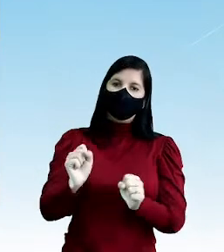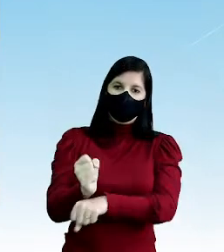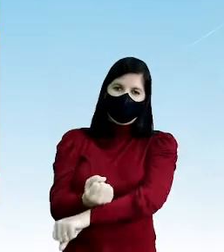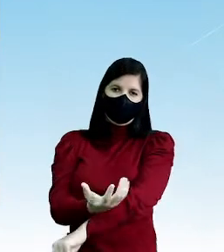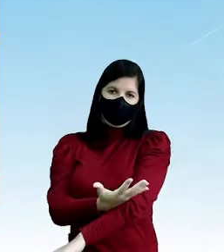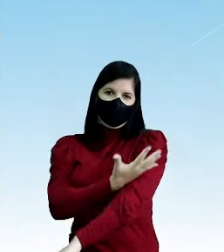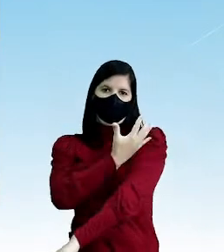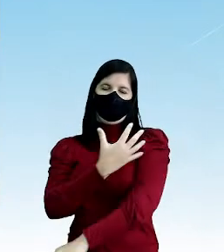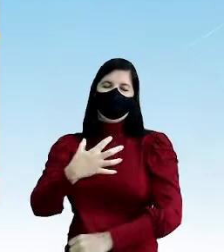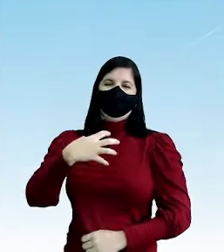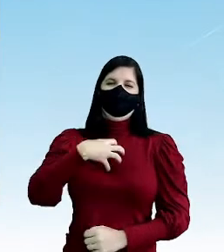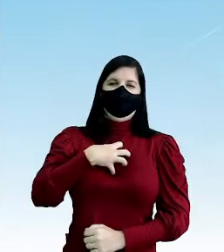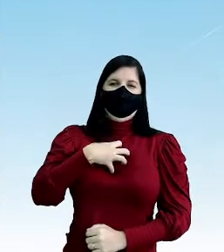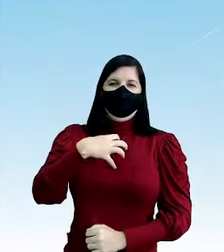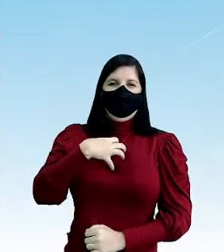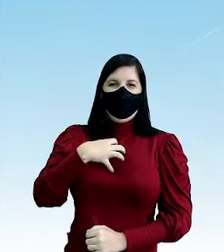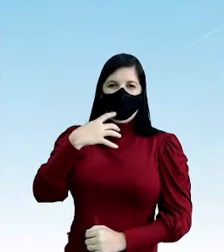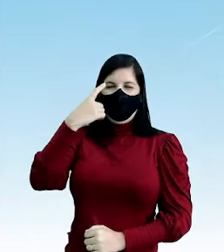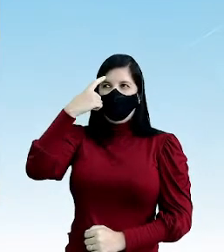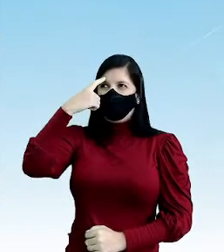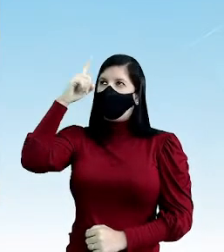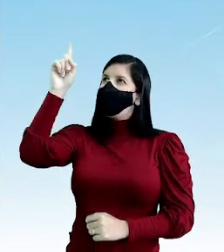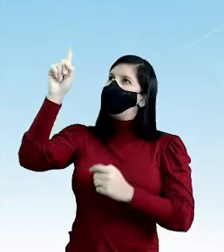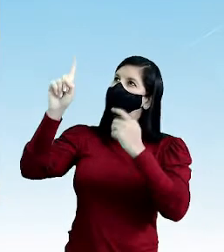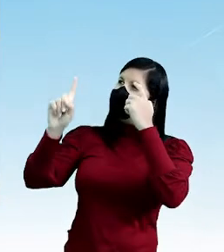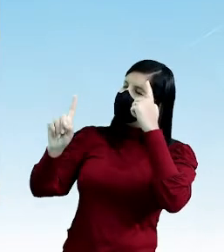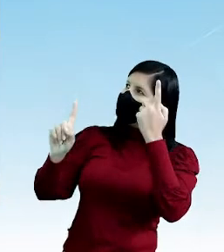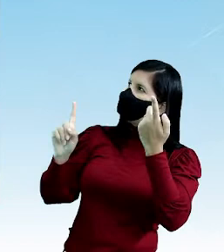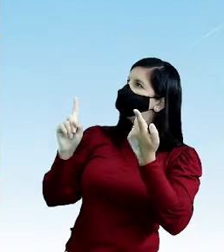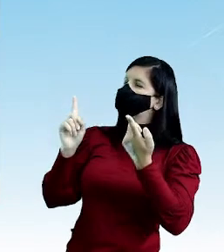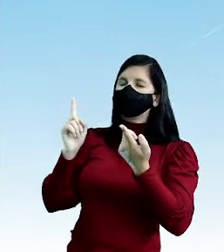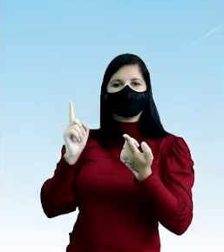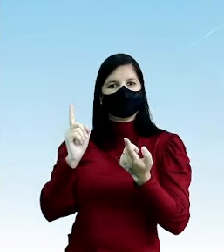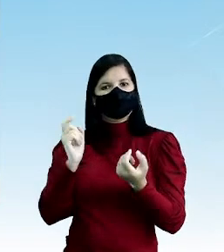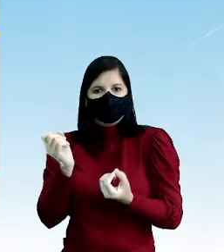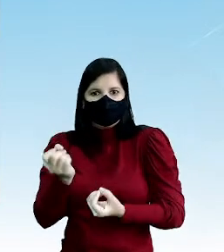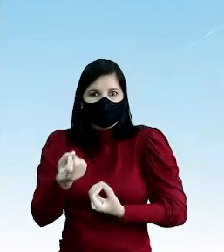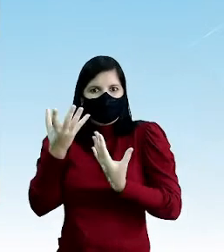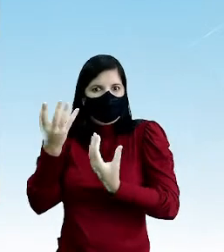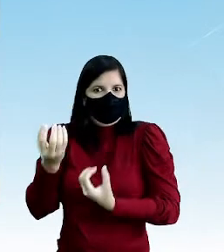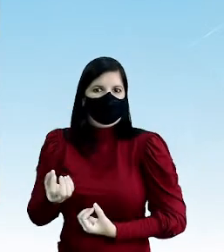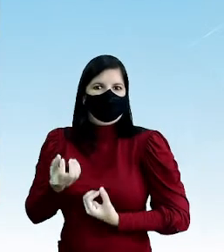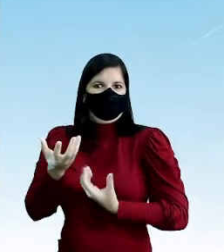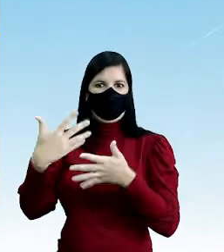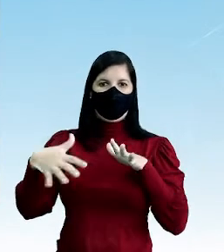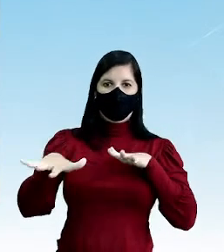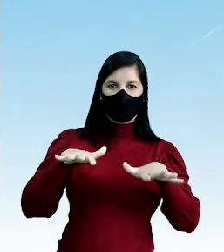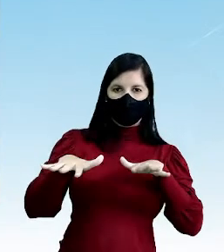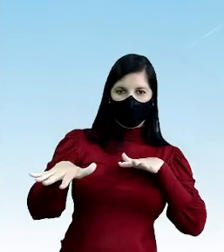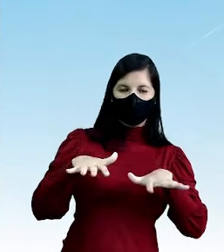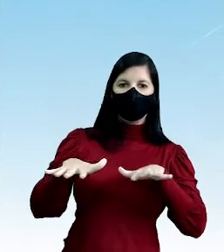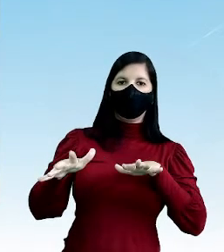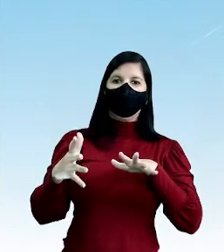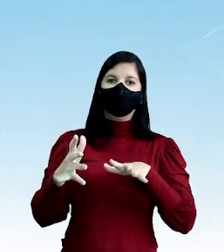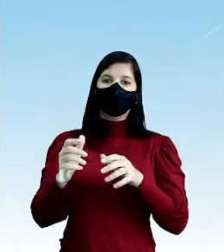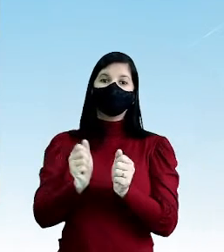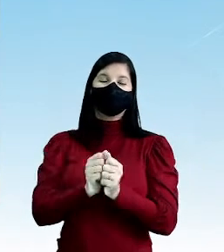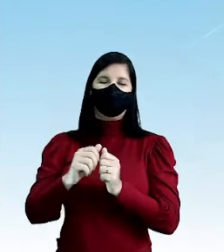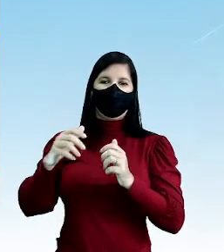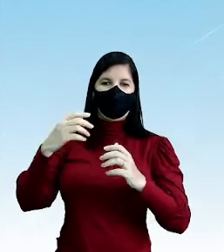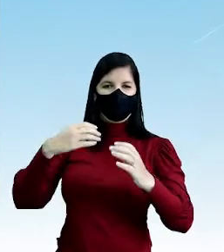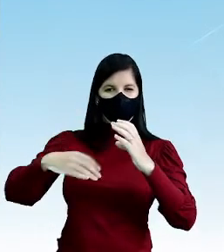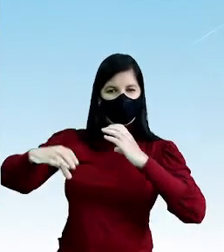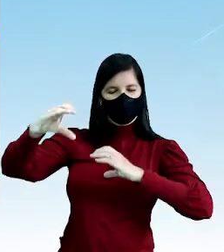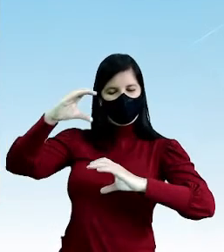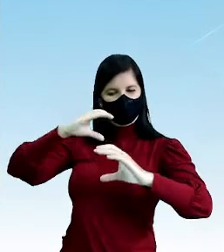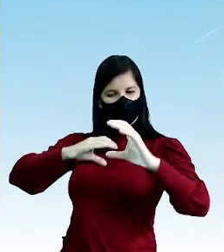emoções, sentimentos e ideias, expressando-se com movimentos distintos, acompanhando uma música ou até mesmo o